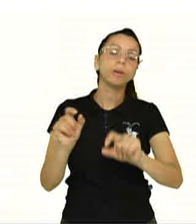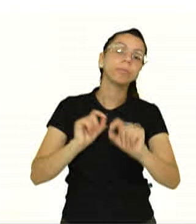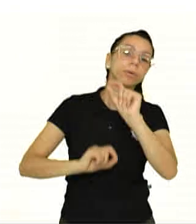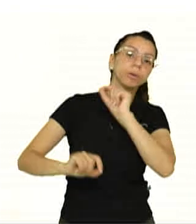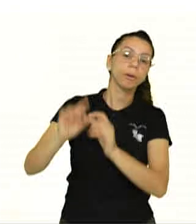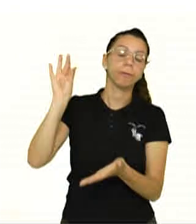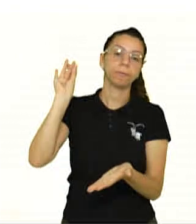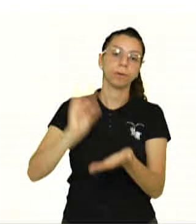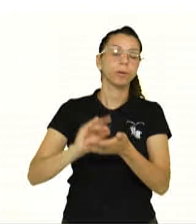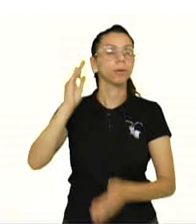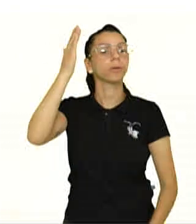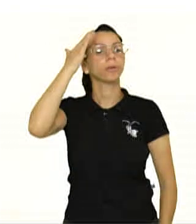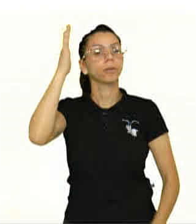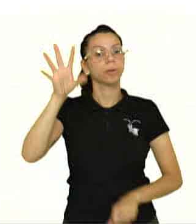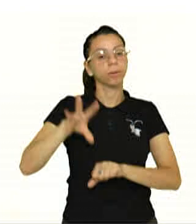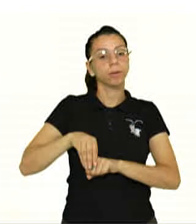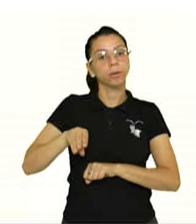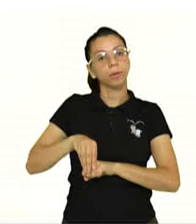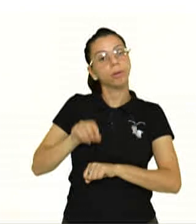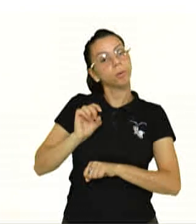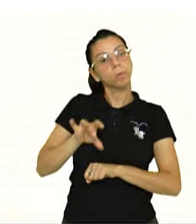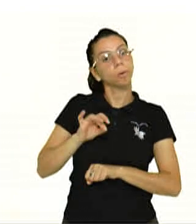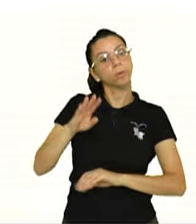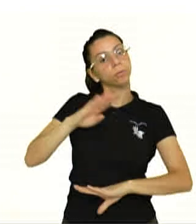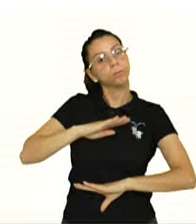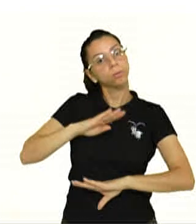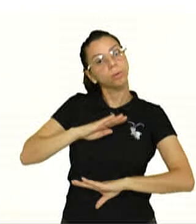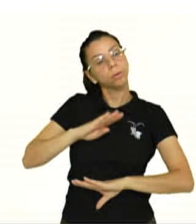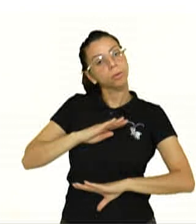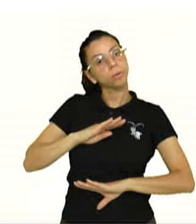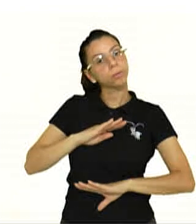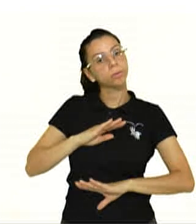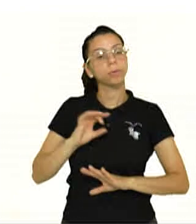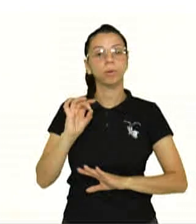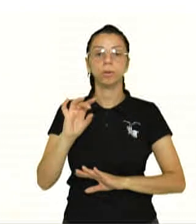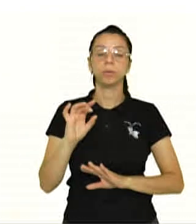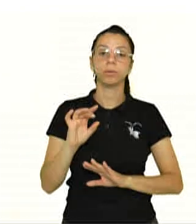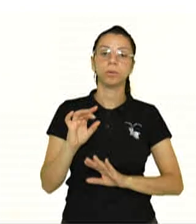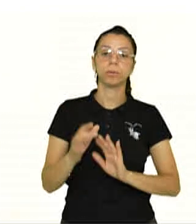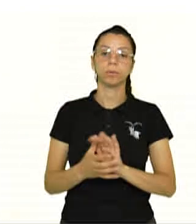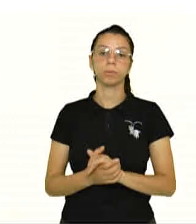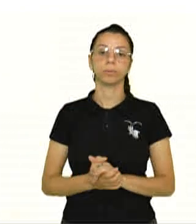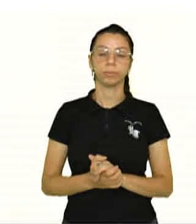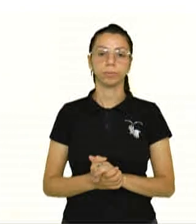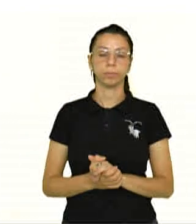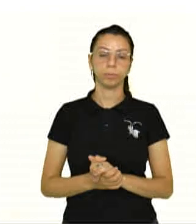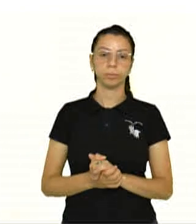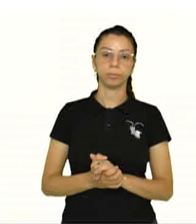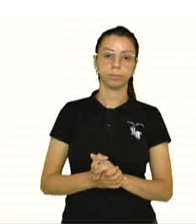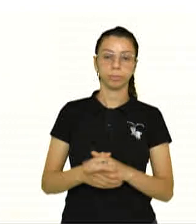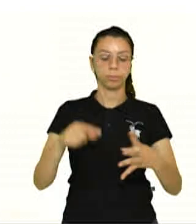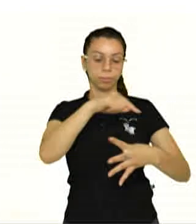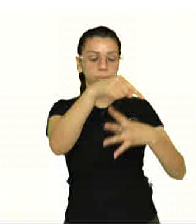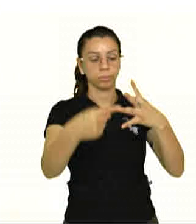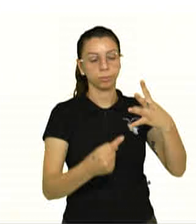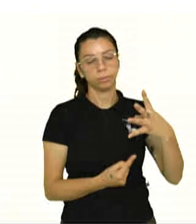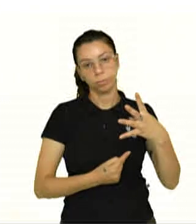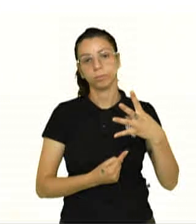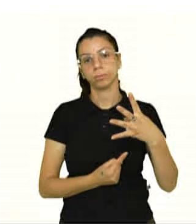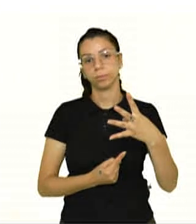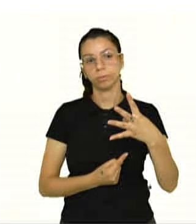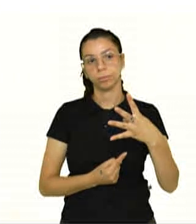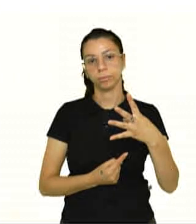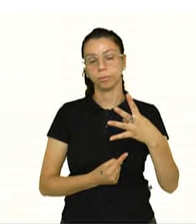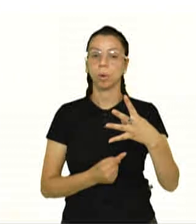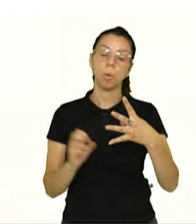que o verdadeiro saber é o saber pelas causas, e não indevidamente estabelecem-se 4 coisas,